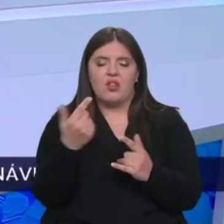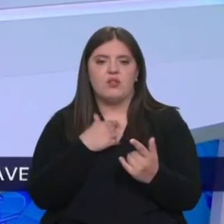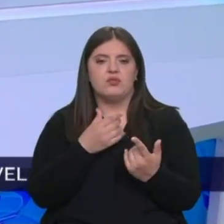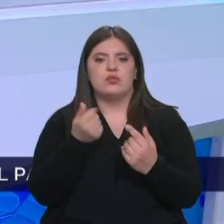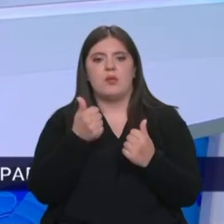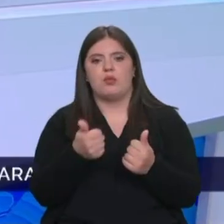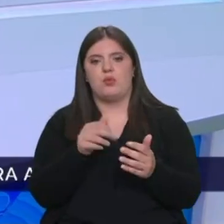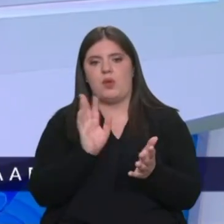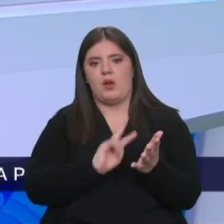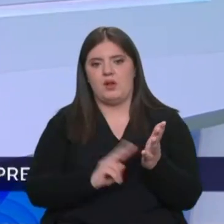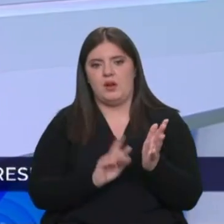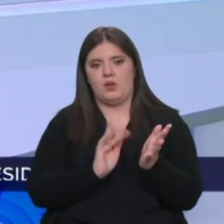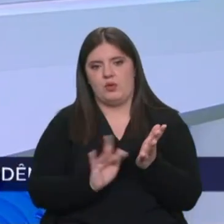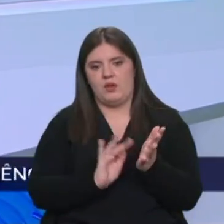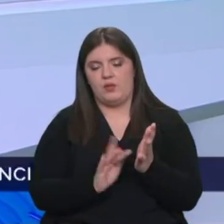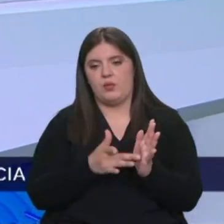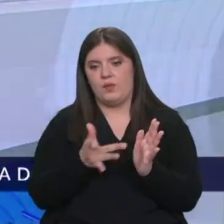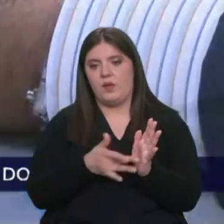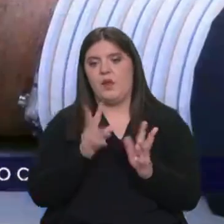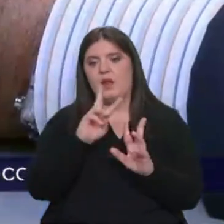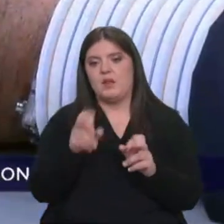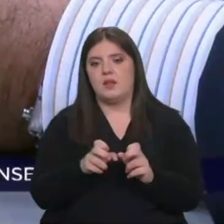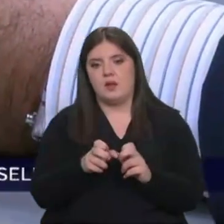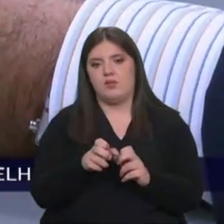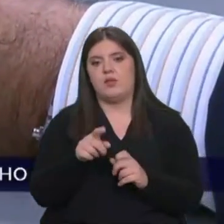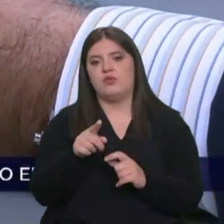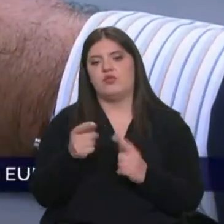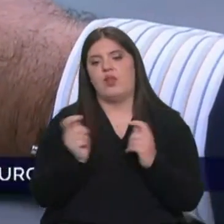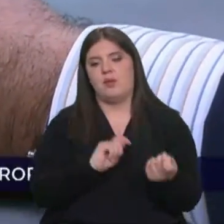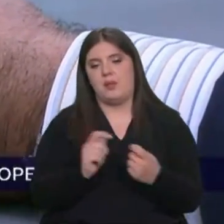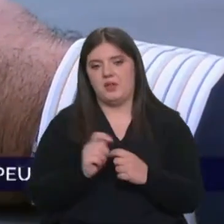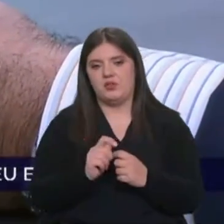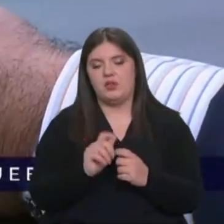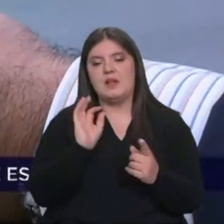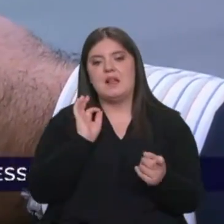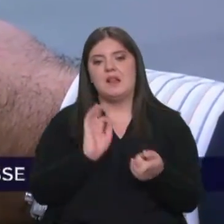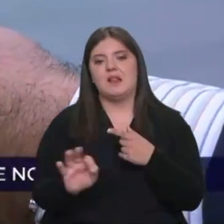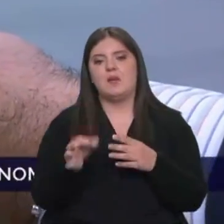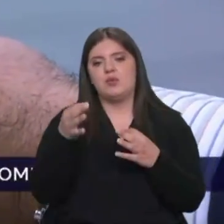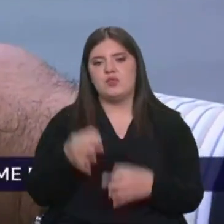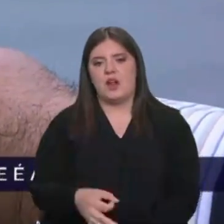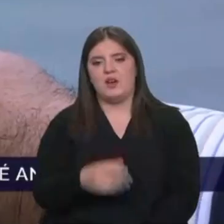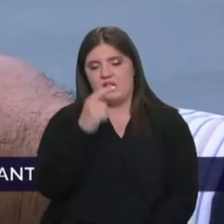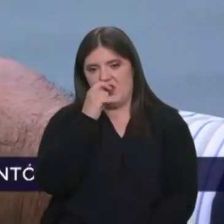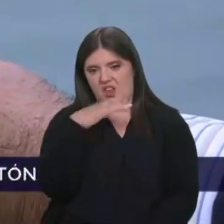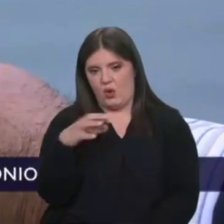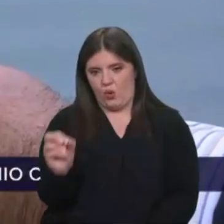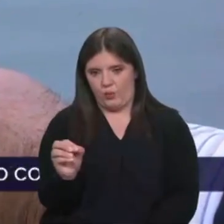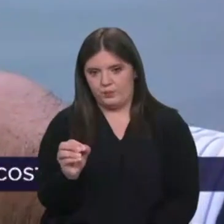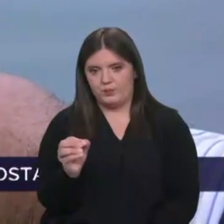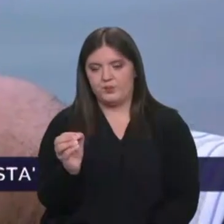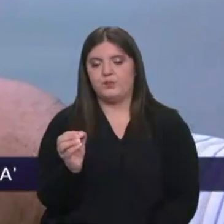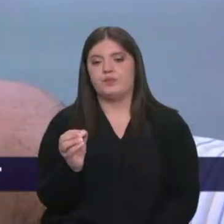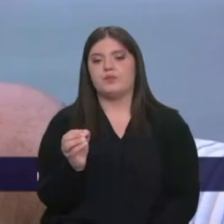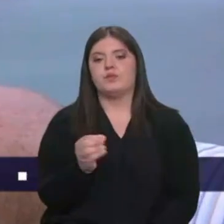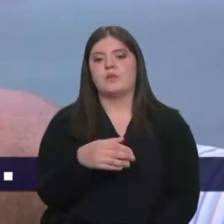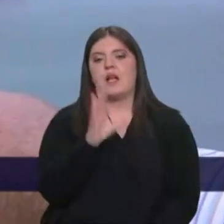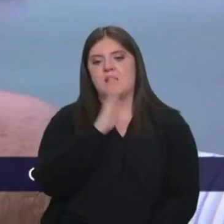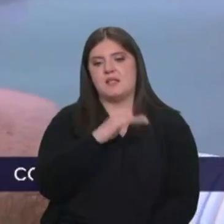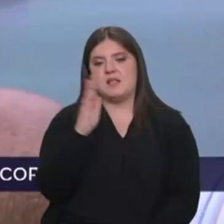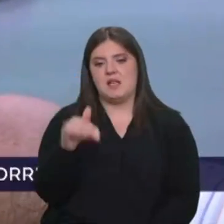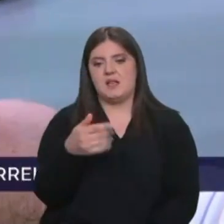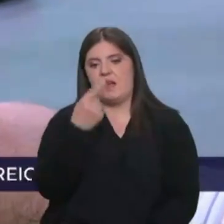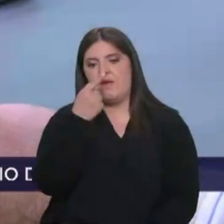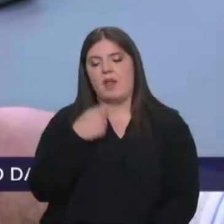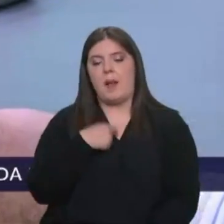este livro. Depois de Temas e Debates, de Amy Edmondson, o tipo certo de erro, aliás, a ciência de